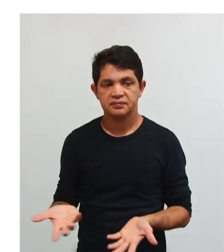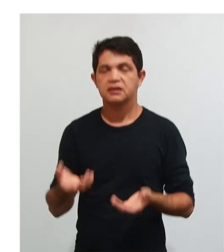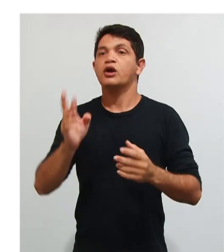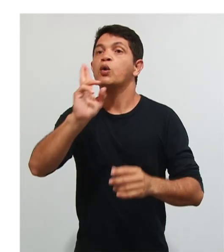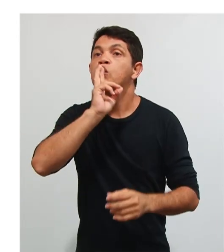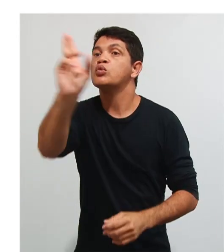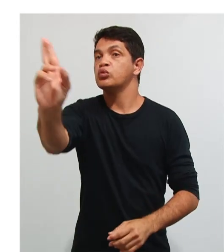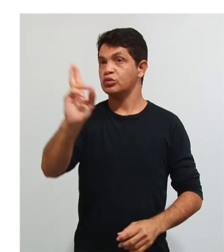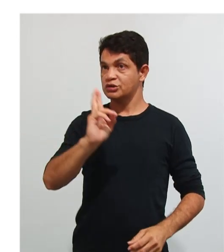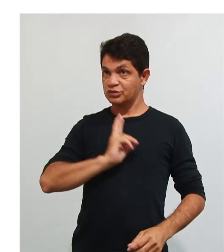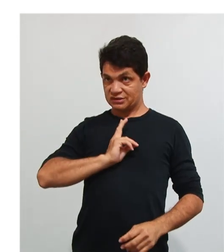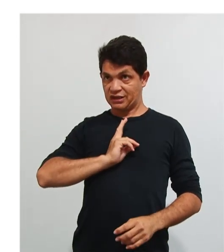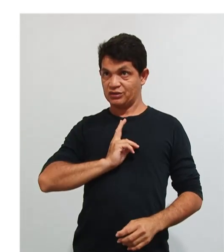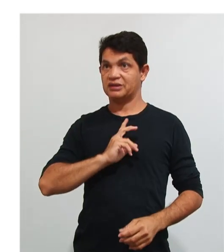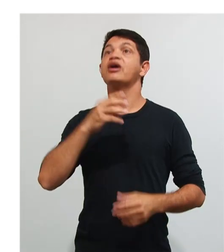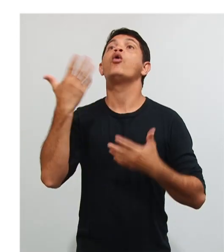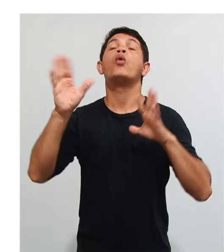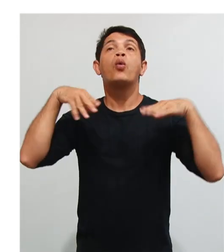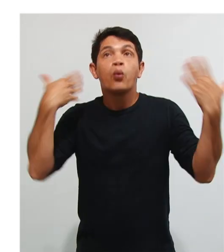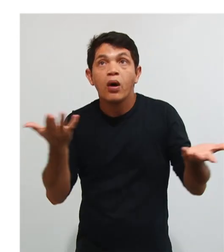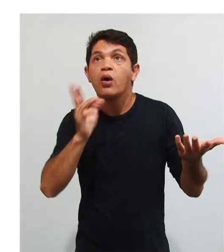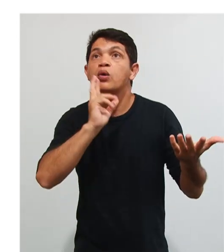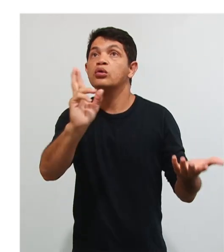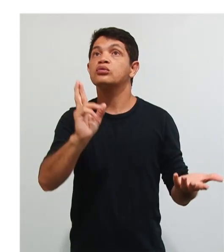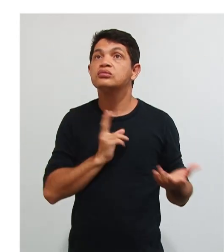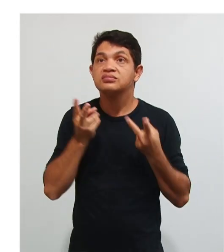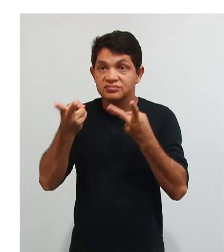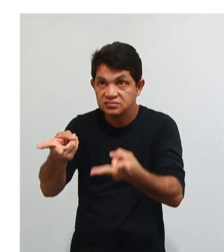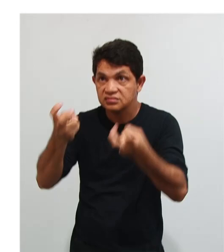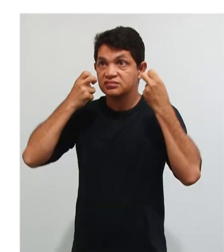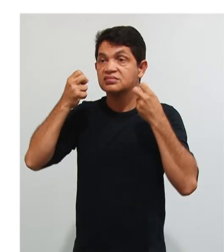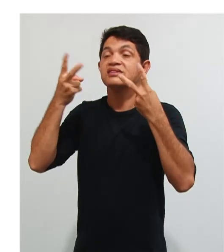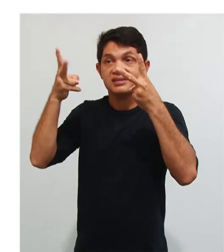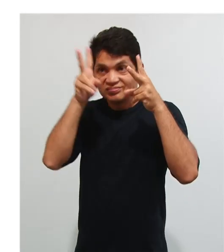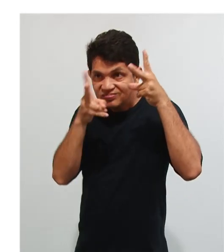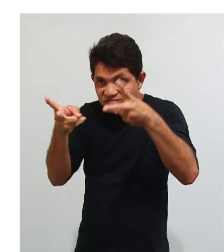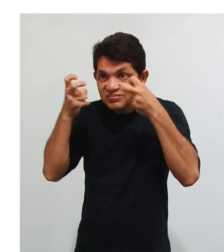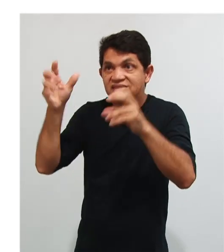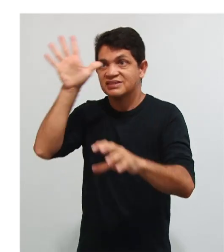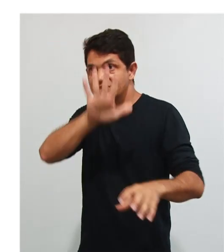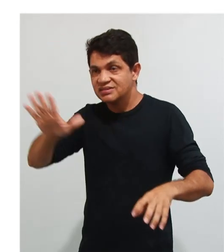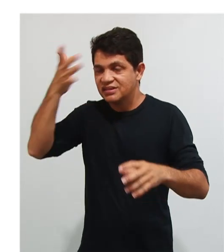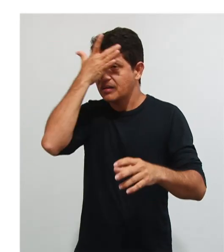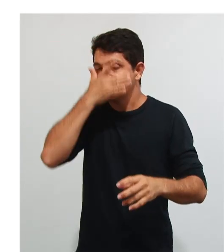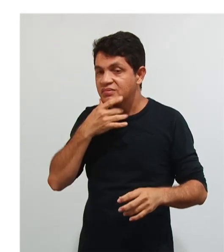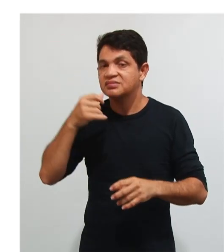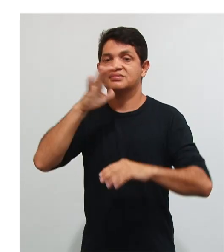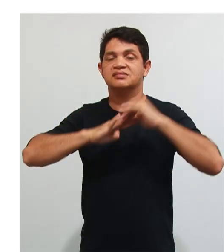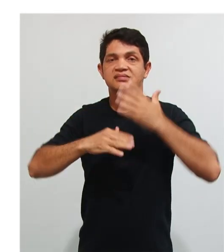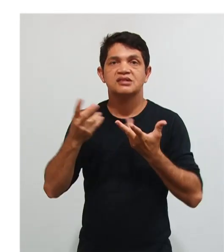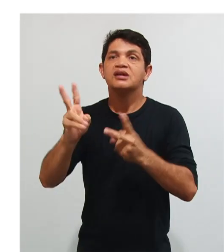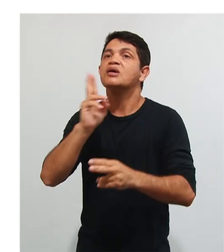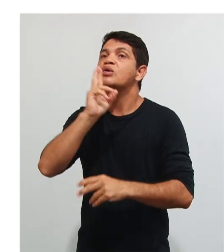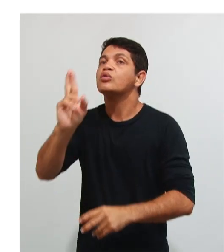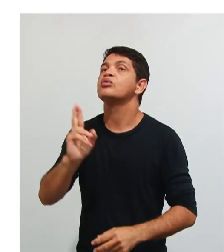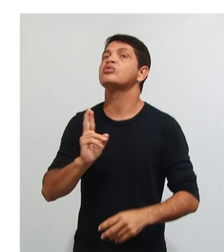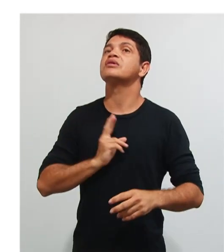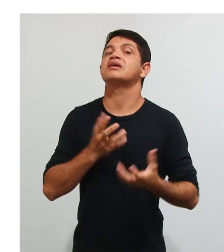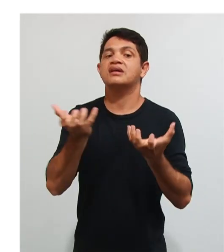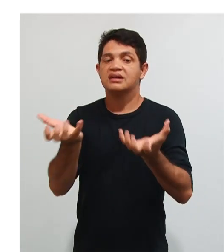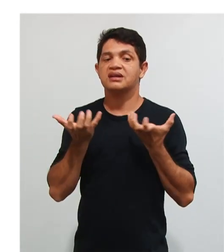nós temos o resultado, que expressa o quê, senhores? A projeção de resultados que